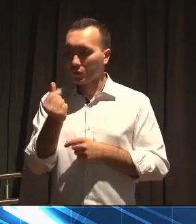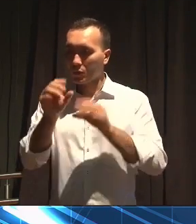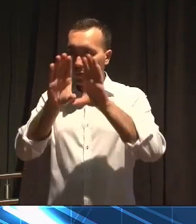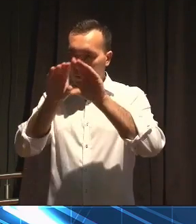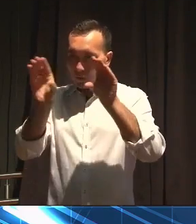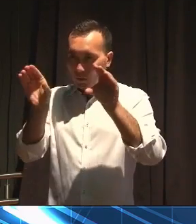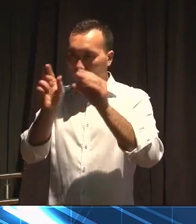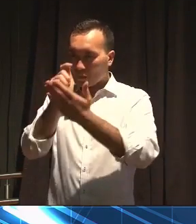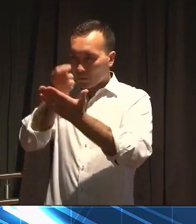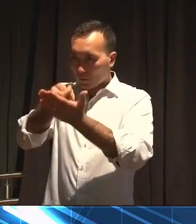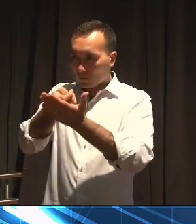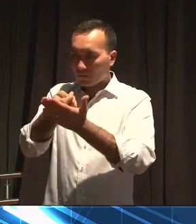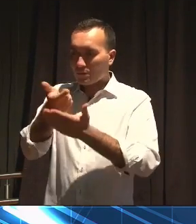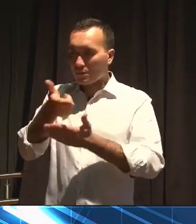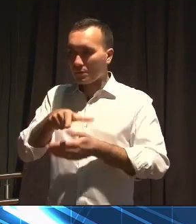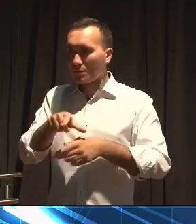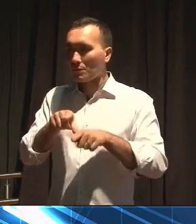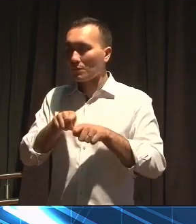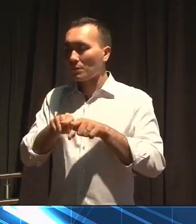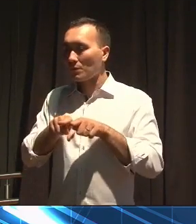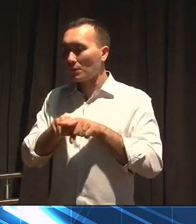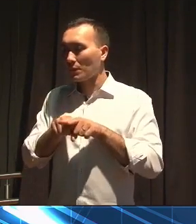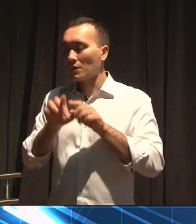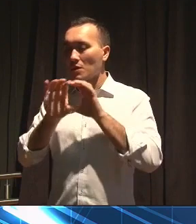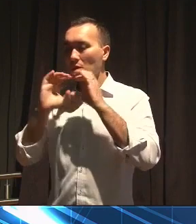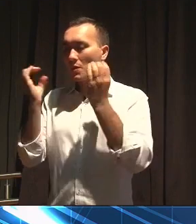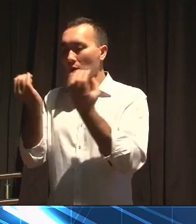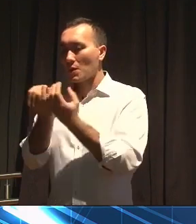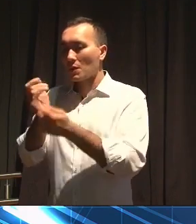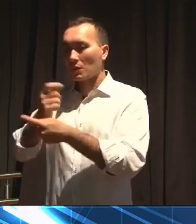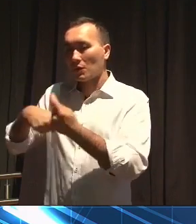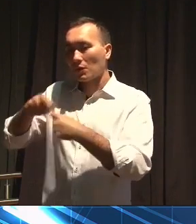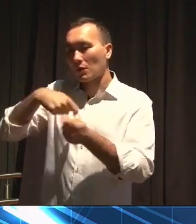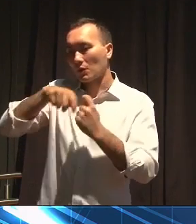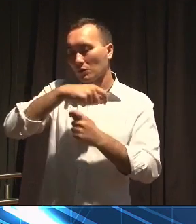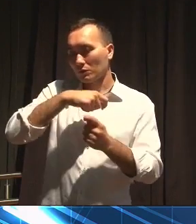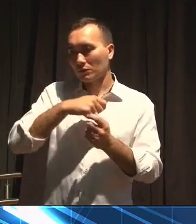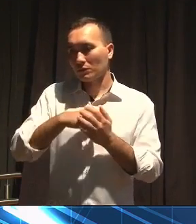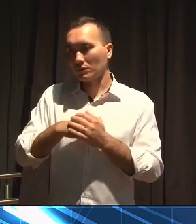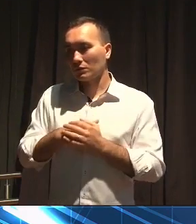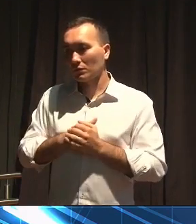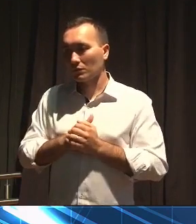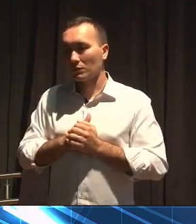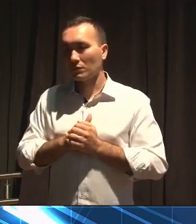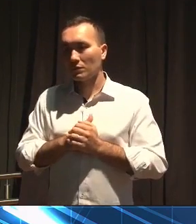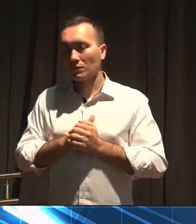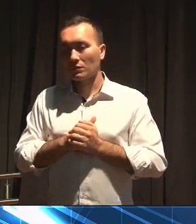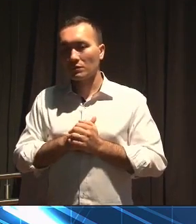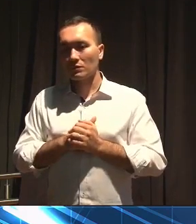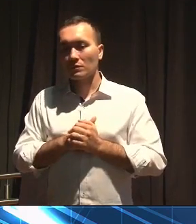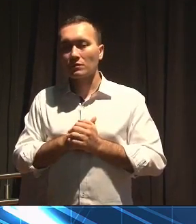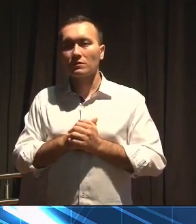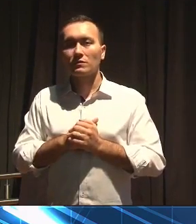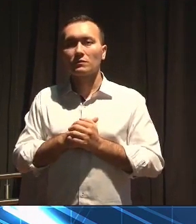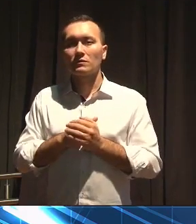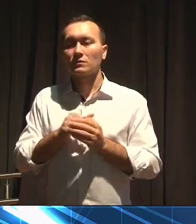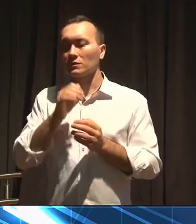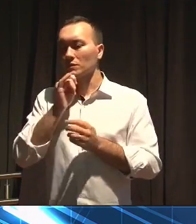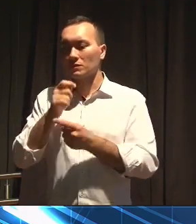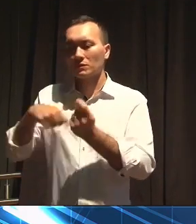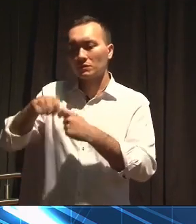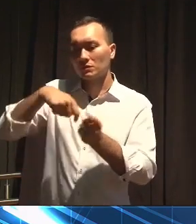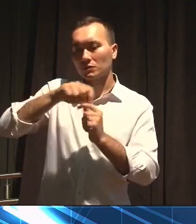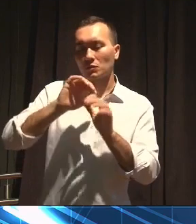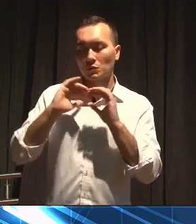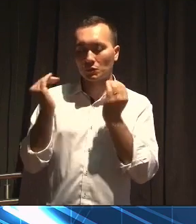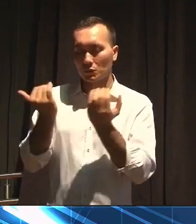número de eventos de negócio. E o que a gente considera eventos de negócio? Nós pegamos como eventos de negócio, nós pegamos